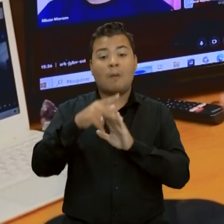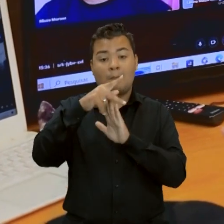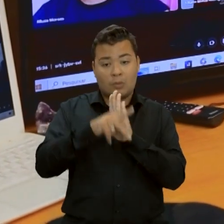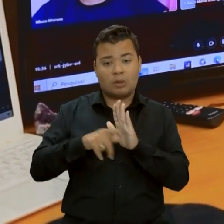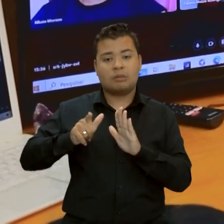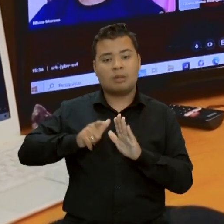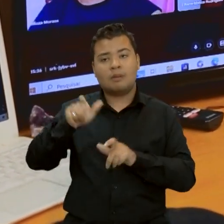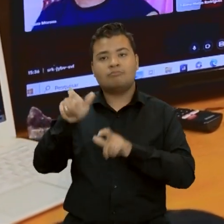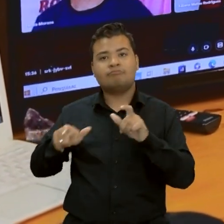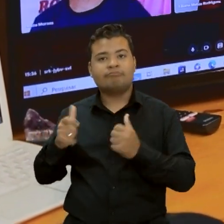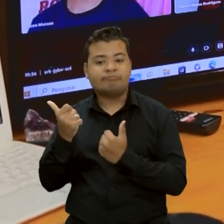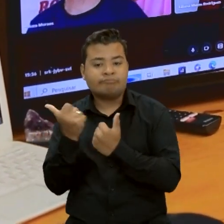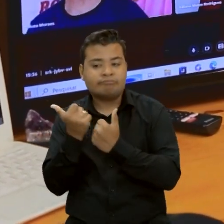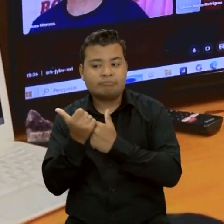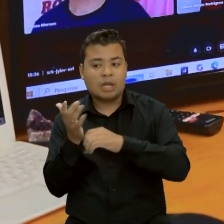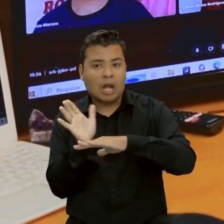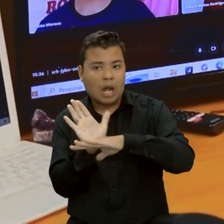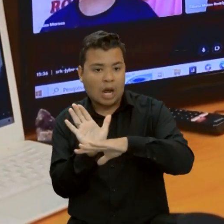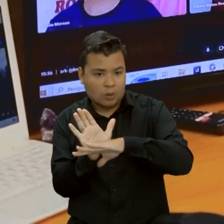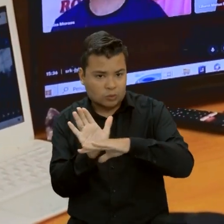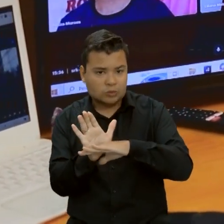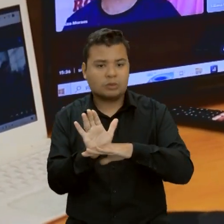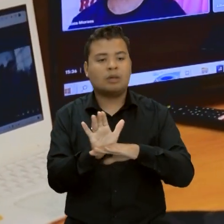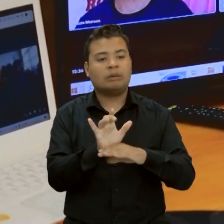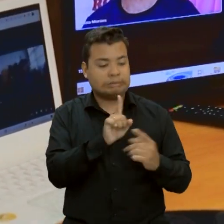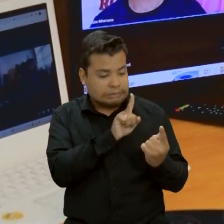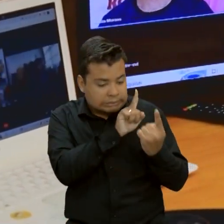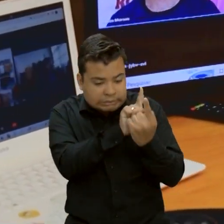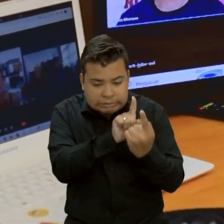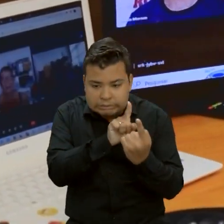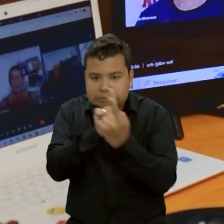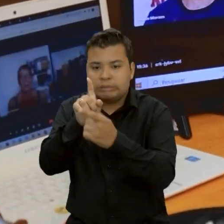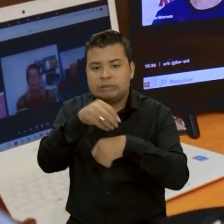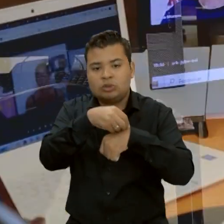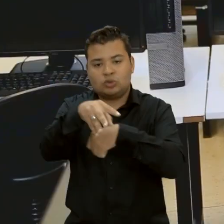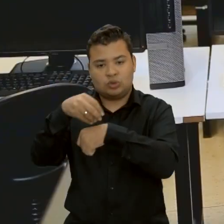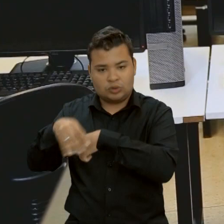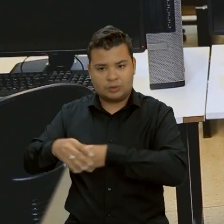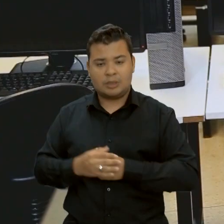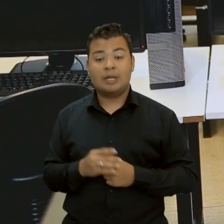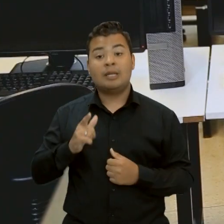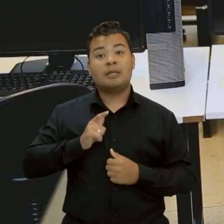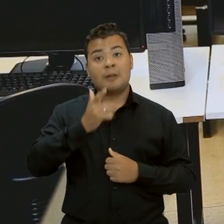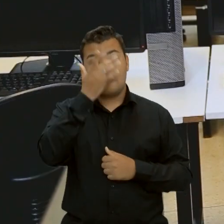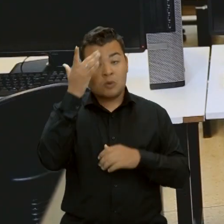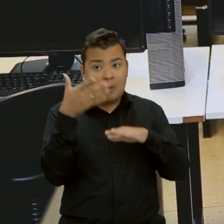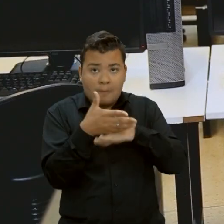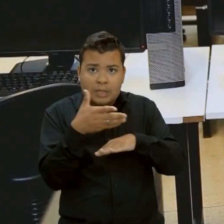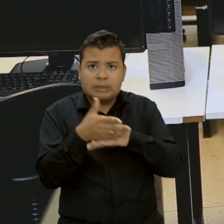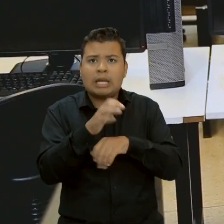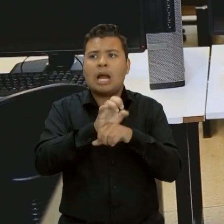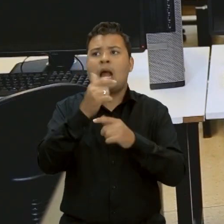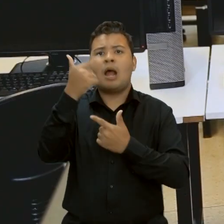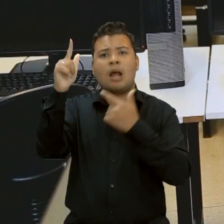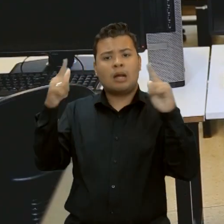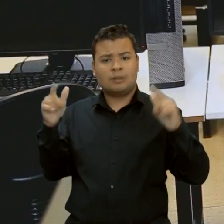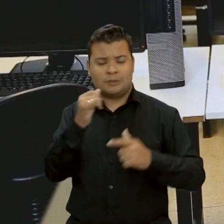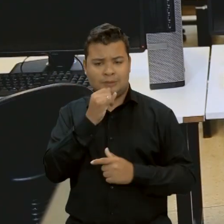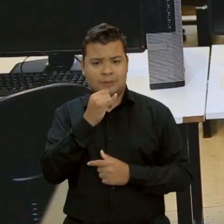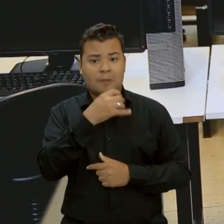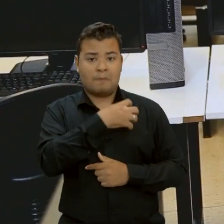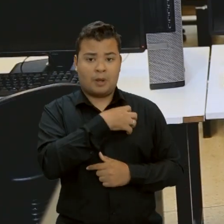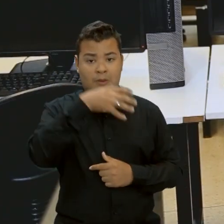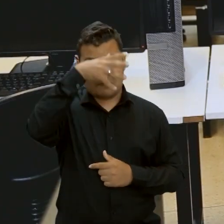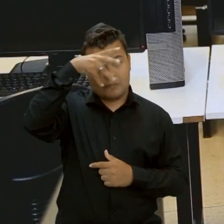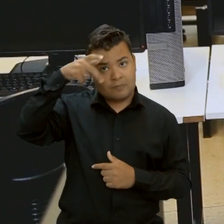tiram dúvidas de forma individual também e olha tem participante de estados como a Bahia Mato Grosso do Sul